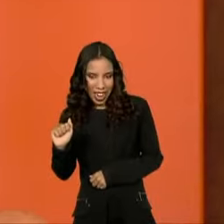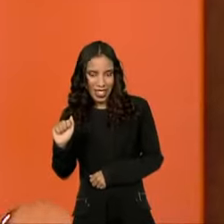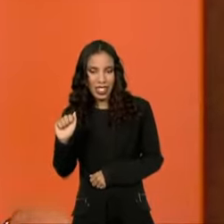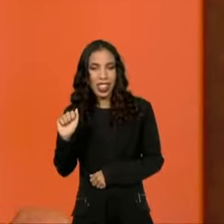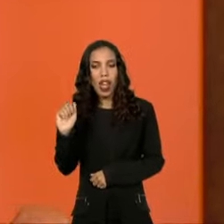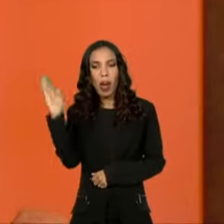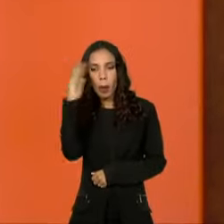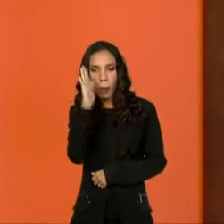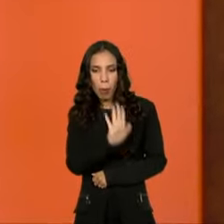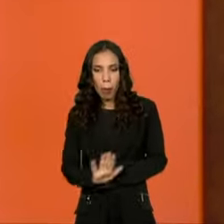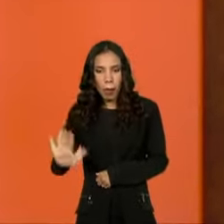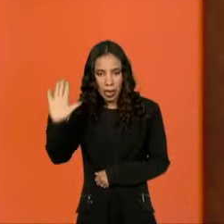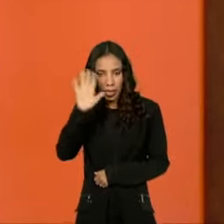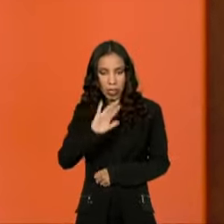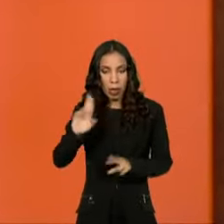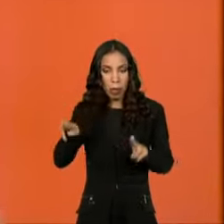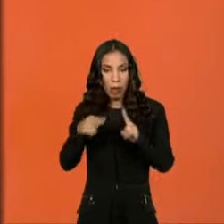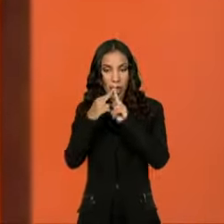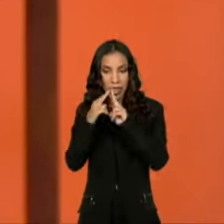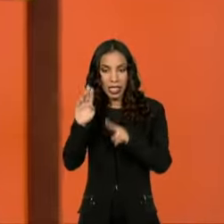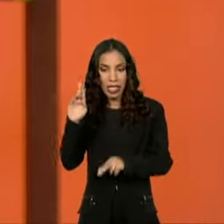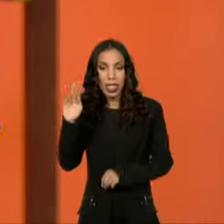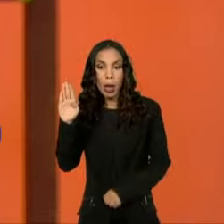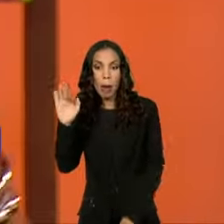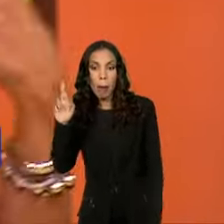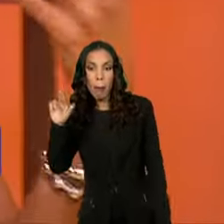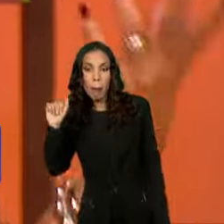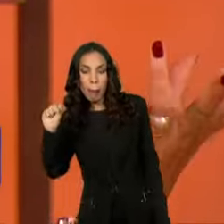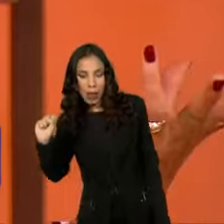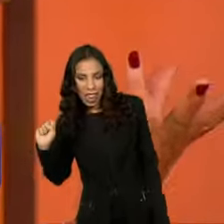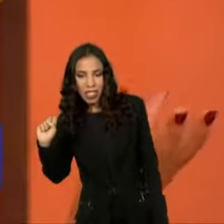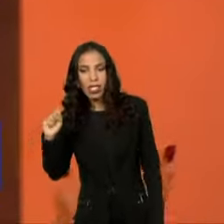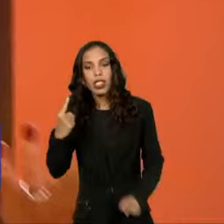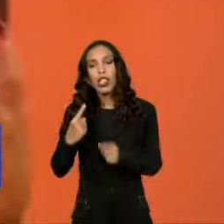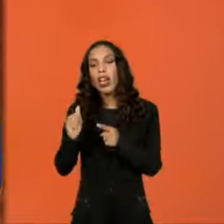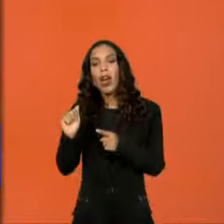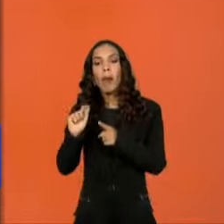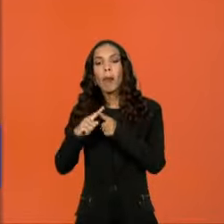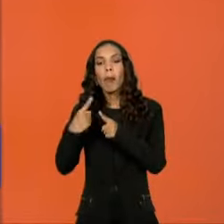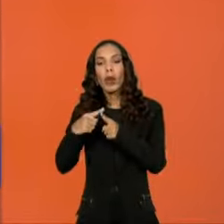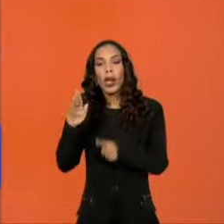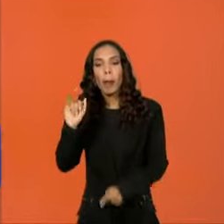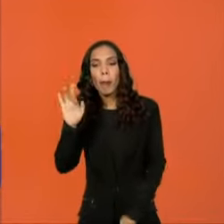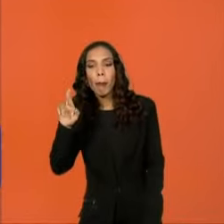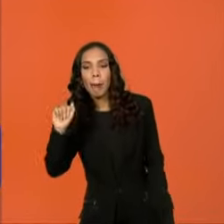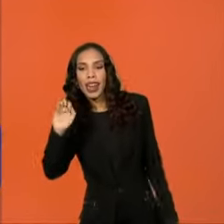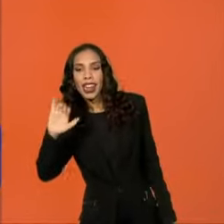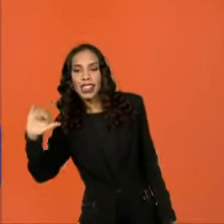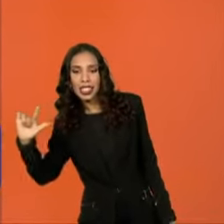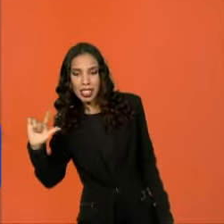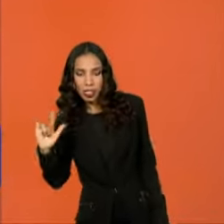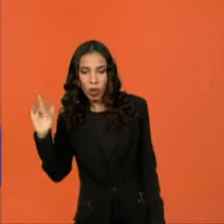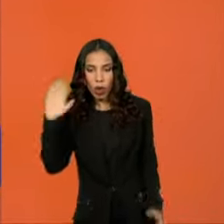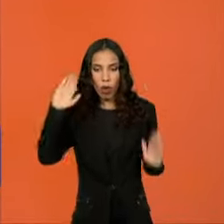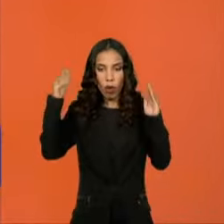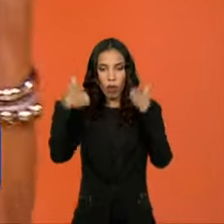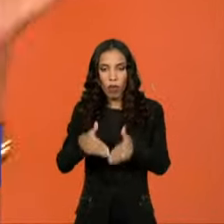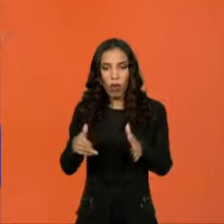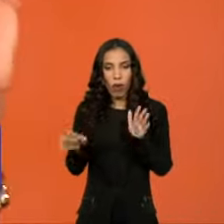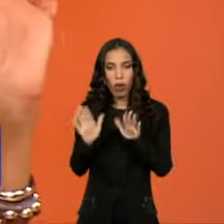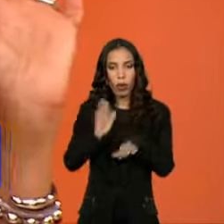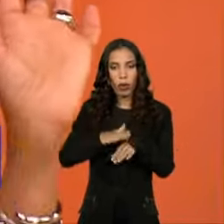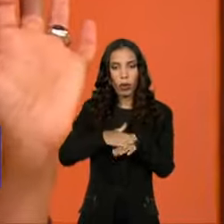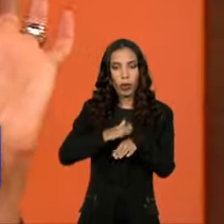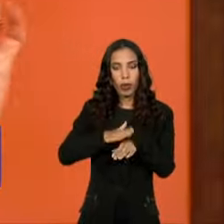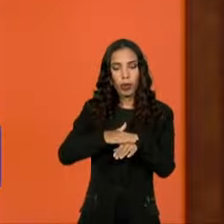projeto muito inovador, porque pela primeira vez esse projeto tem como foco, claro, cobrir as Olimpíadas, mas sob o olhar